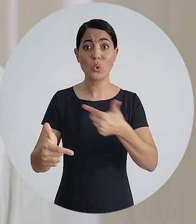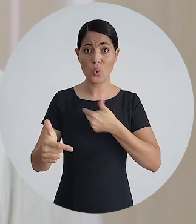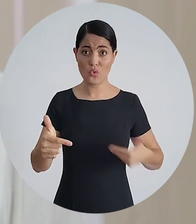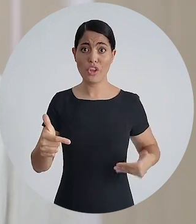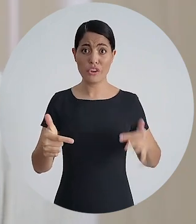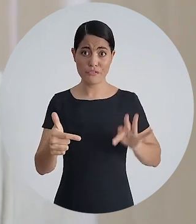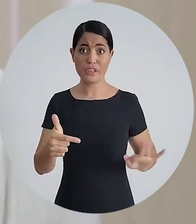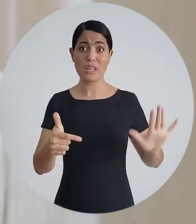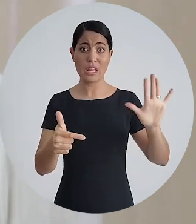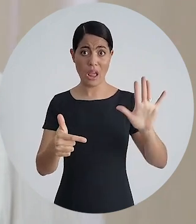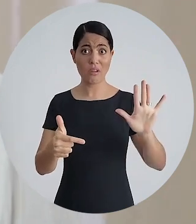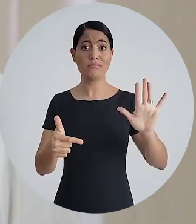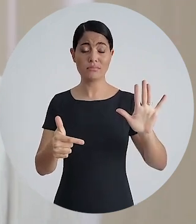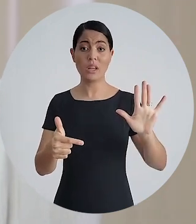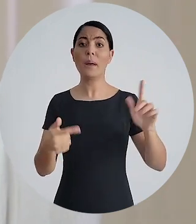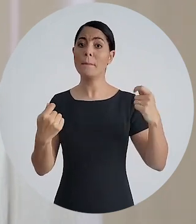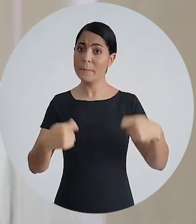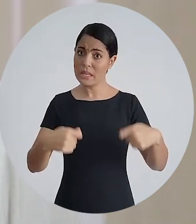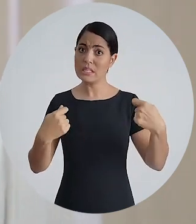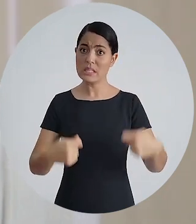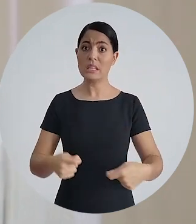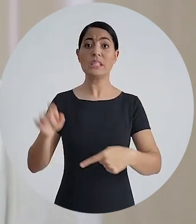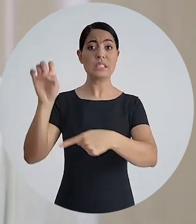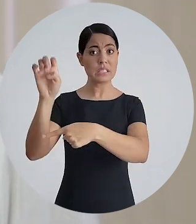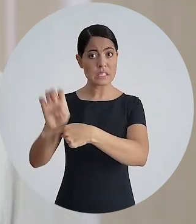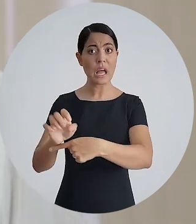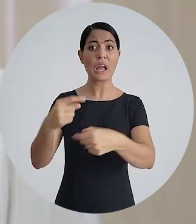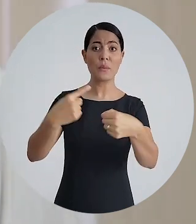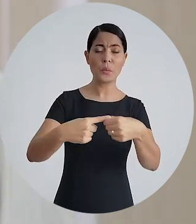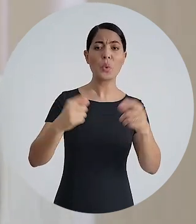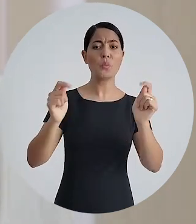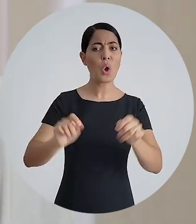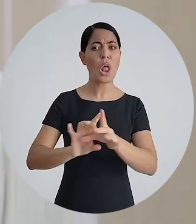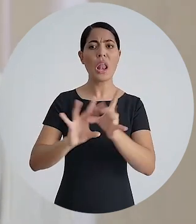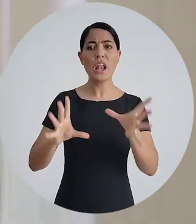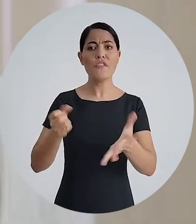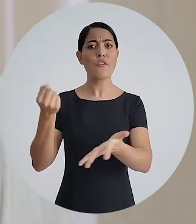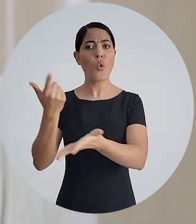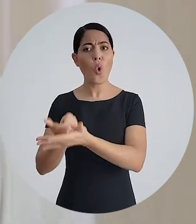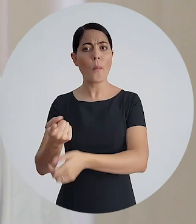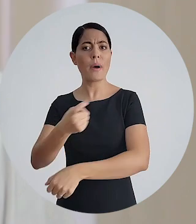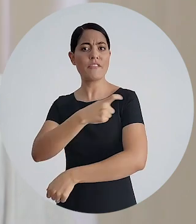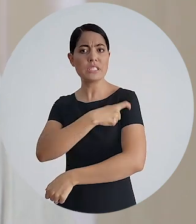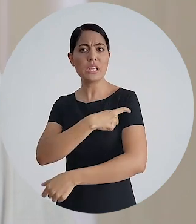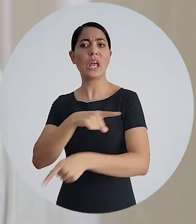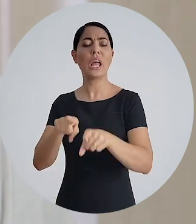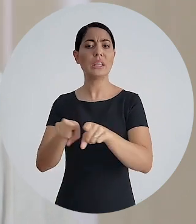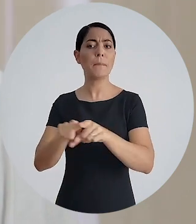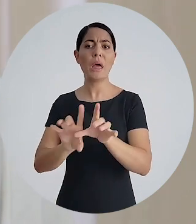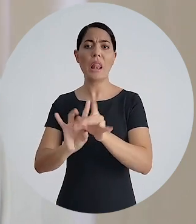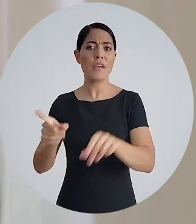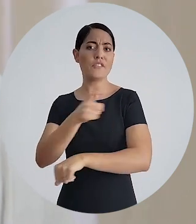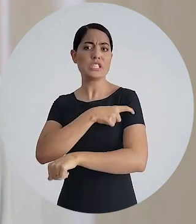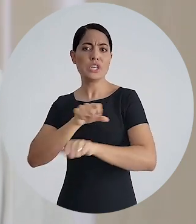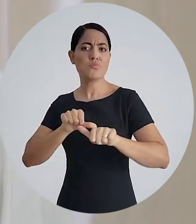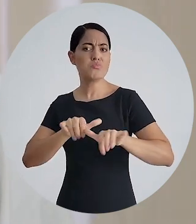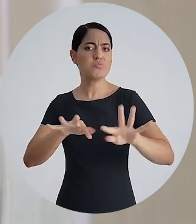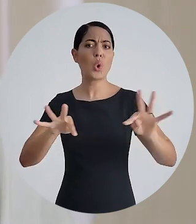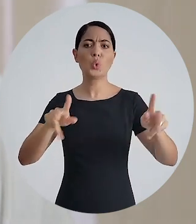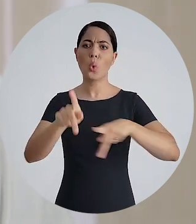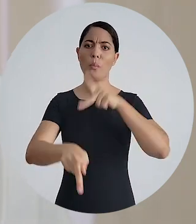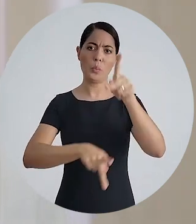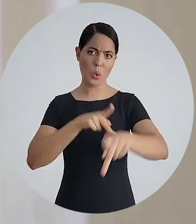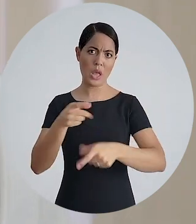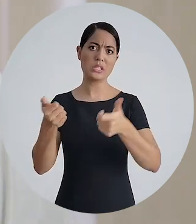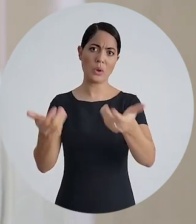população, o poder público federal, o governo federal, que estados e municípios também possam comprar e oferecer vacina